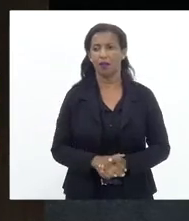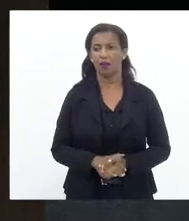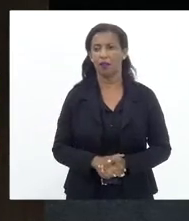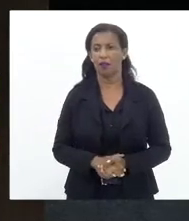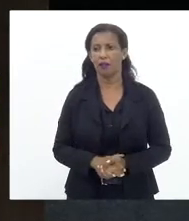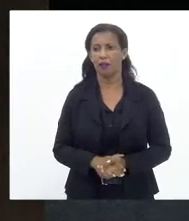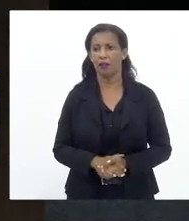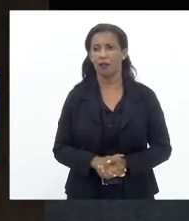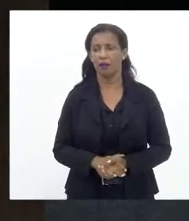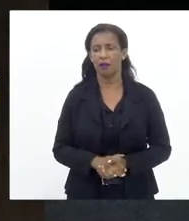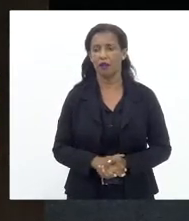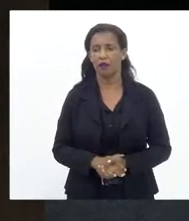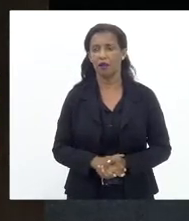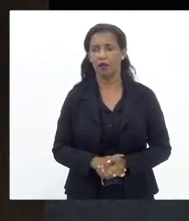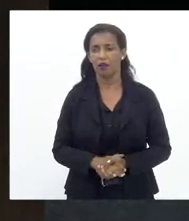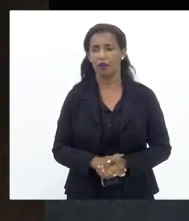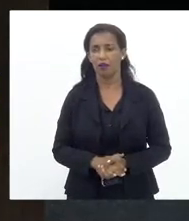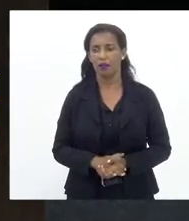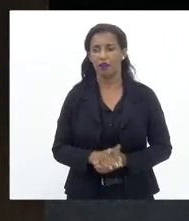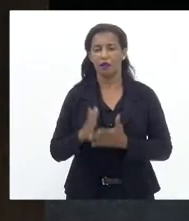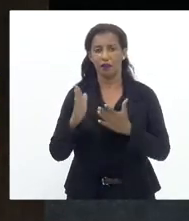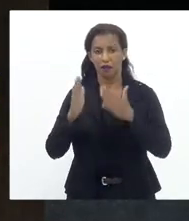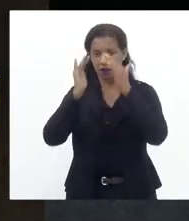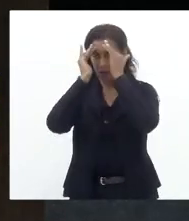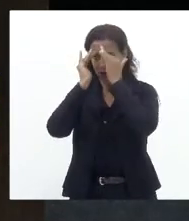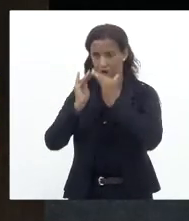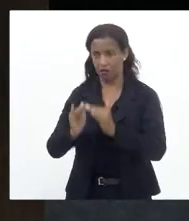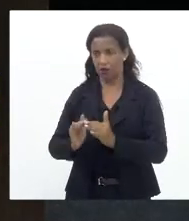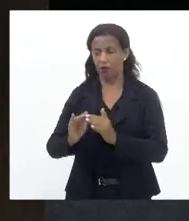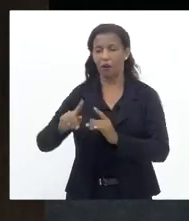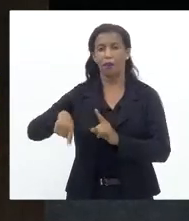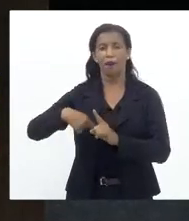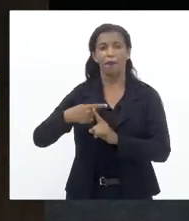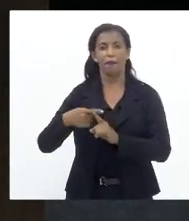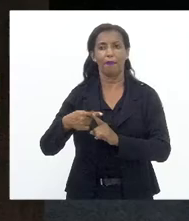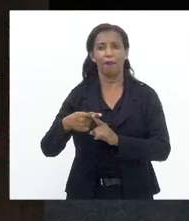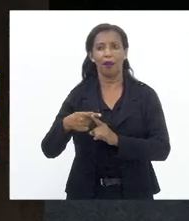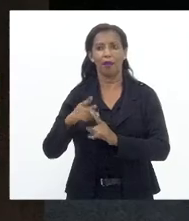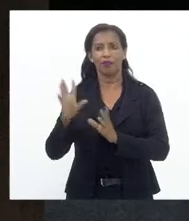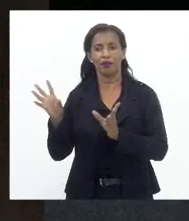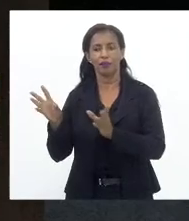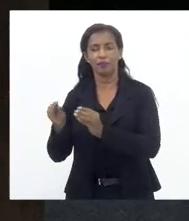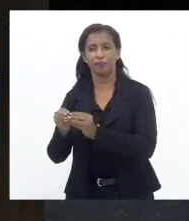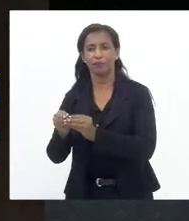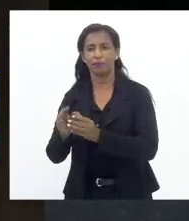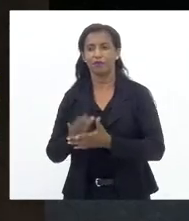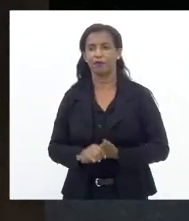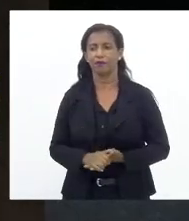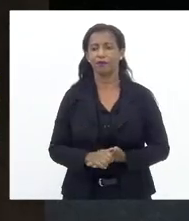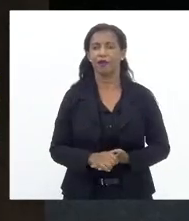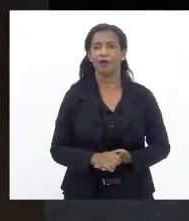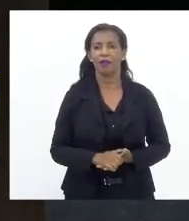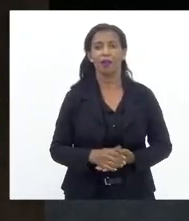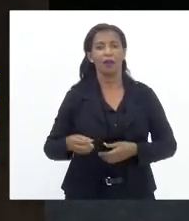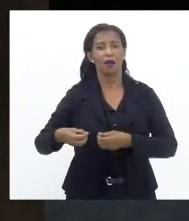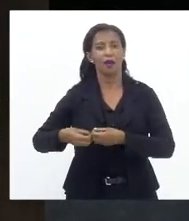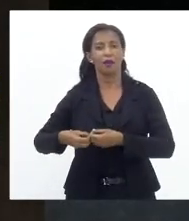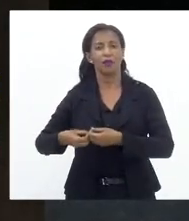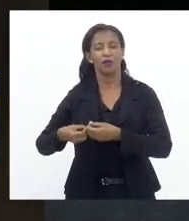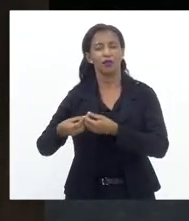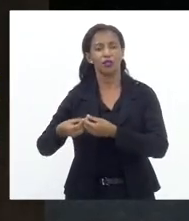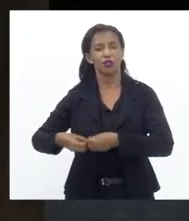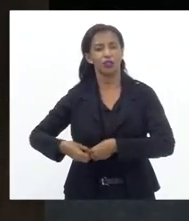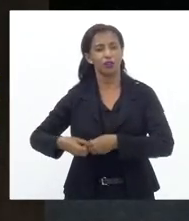posição tá sendo acatado demais ações né de não contabilizar na despesa primária